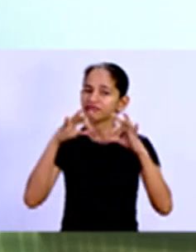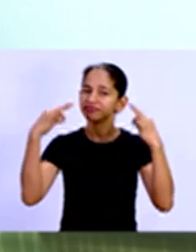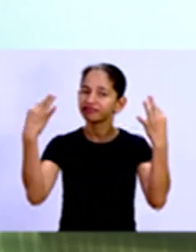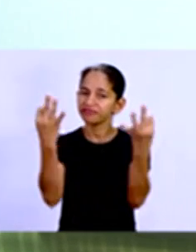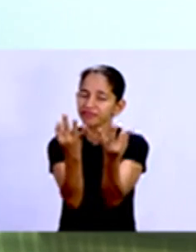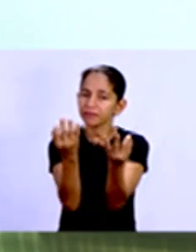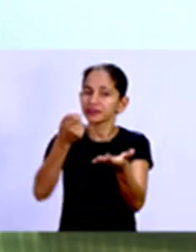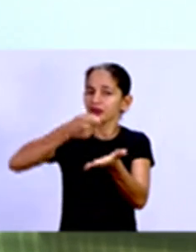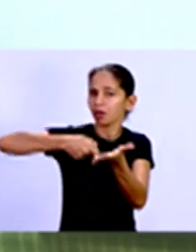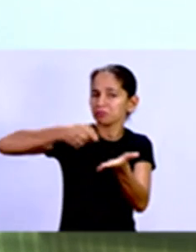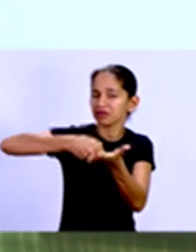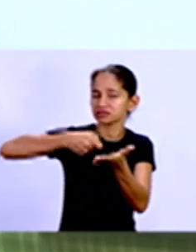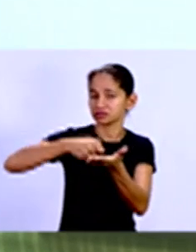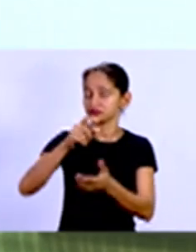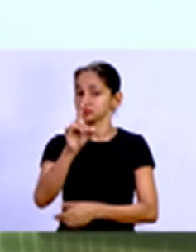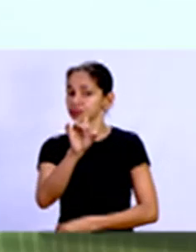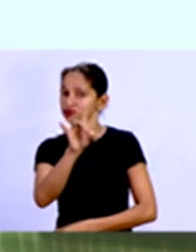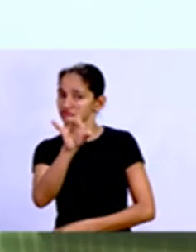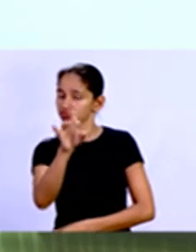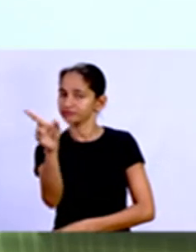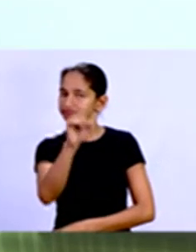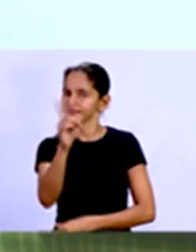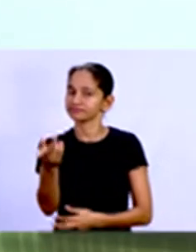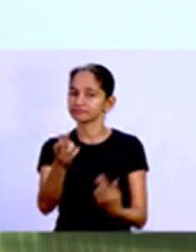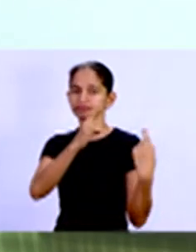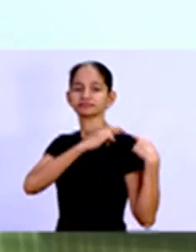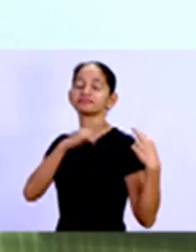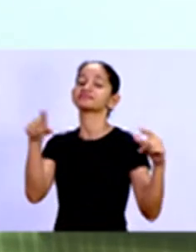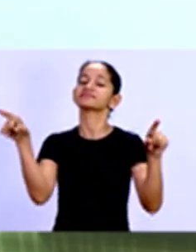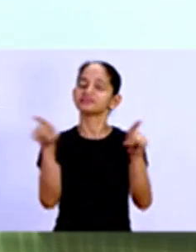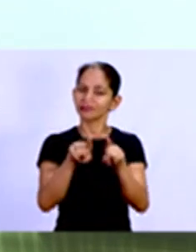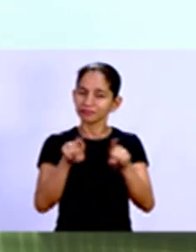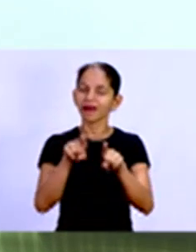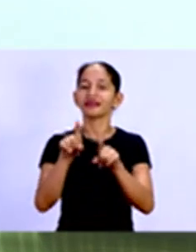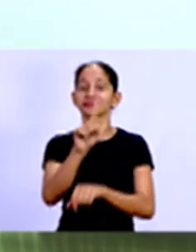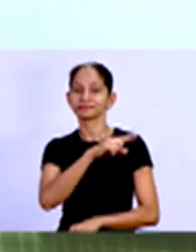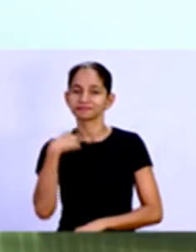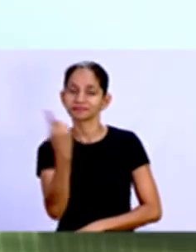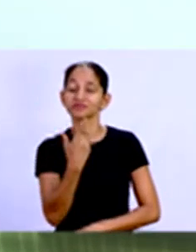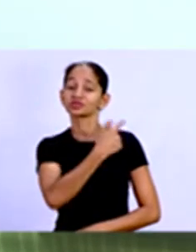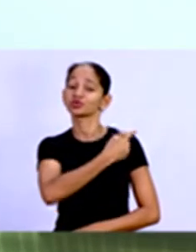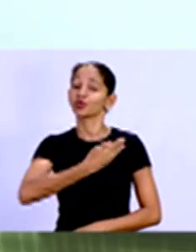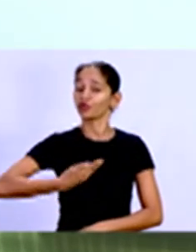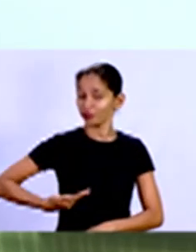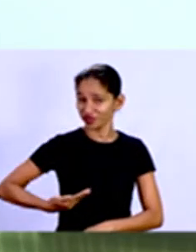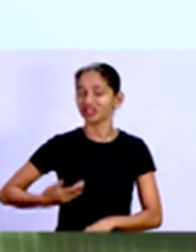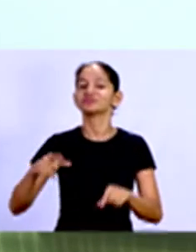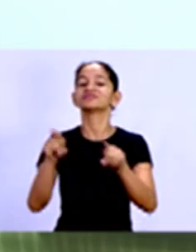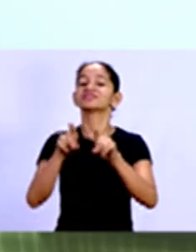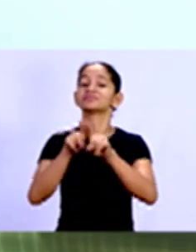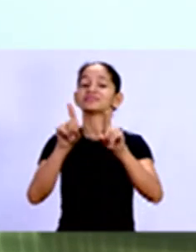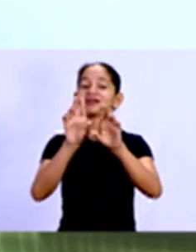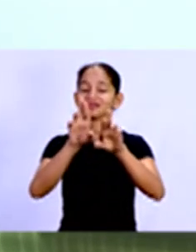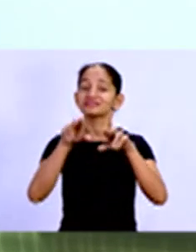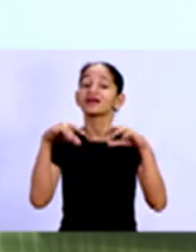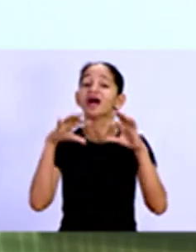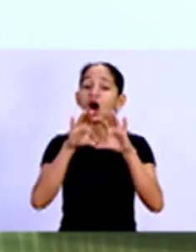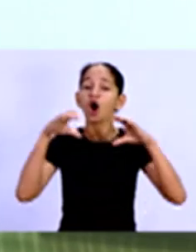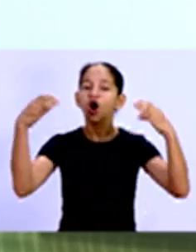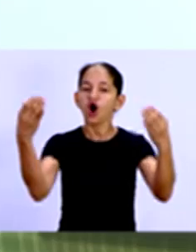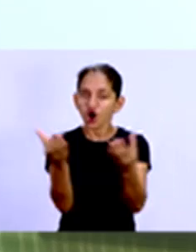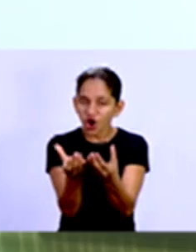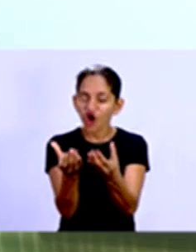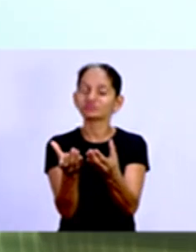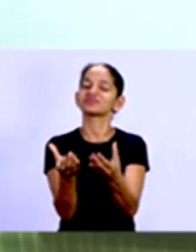também é dever do Estado e da comunidade cuidar desse idoso. Então, o